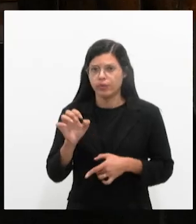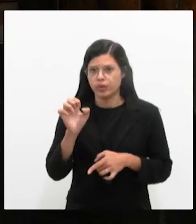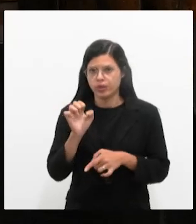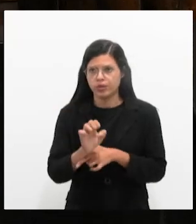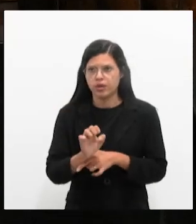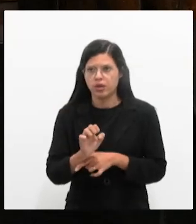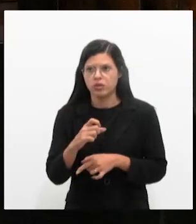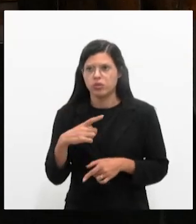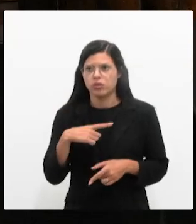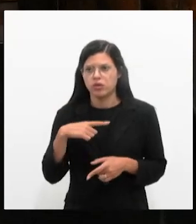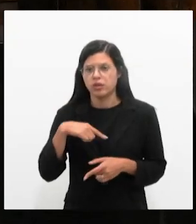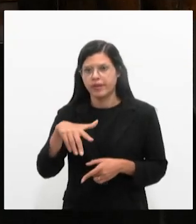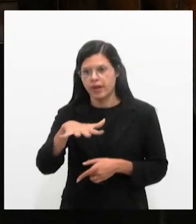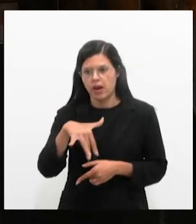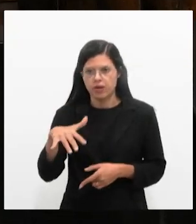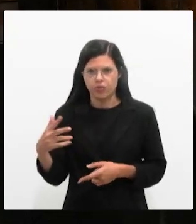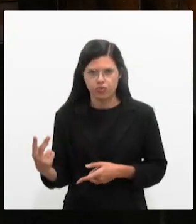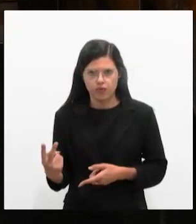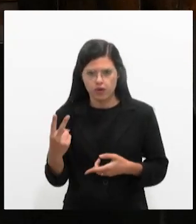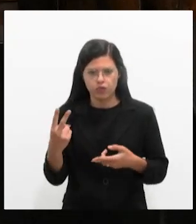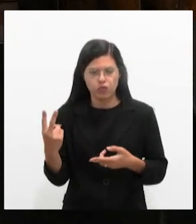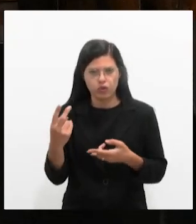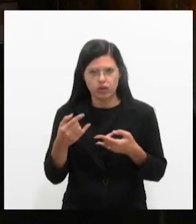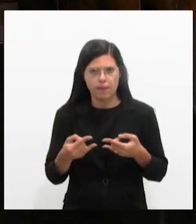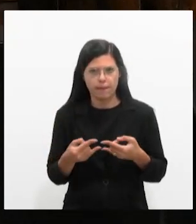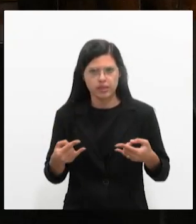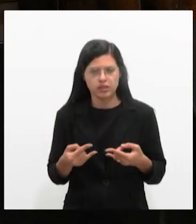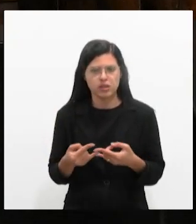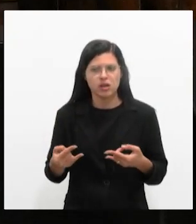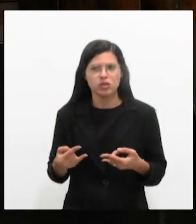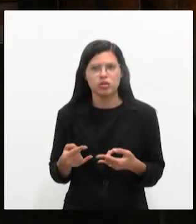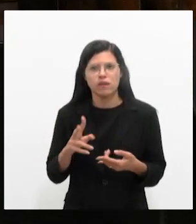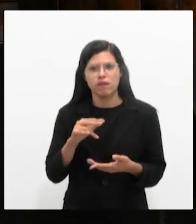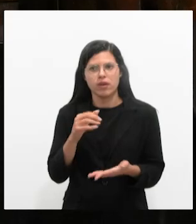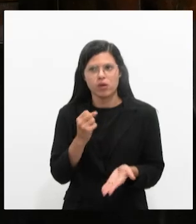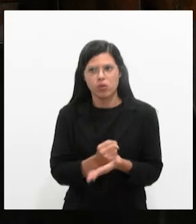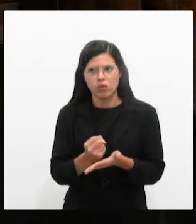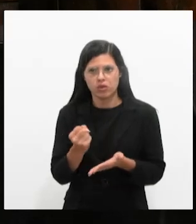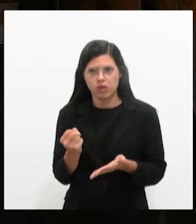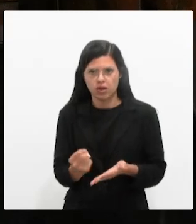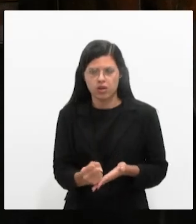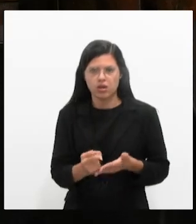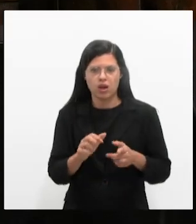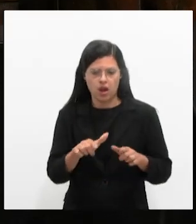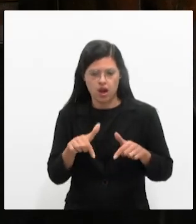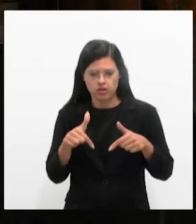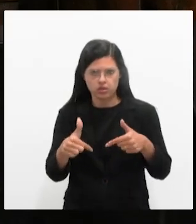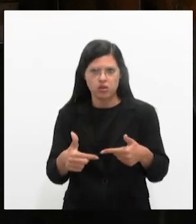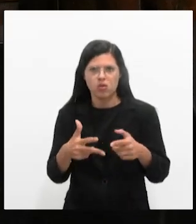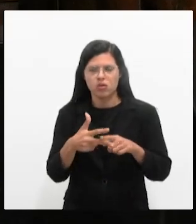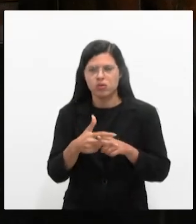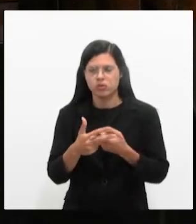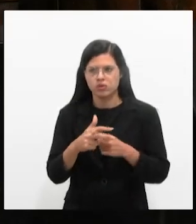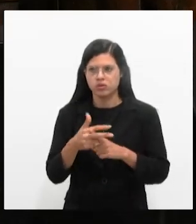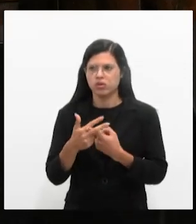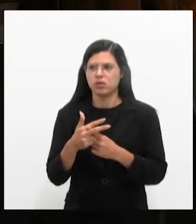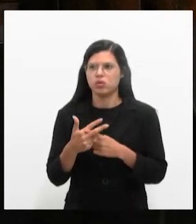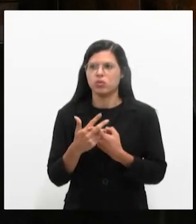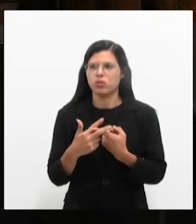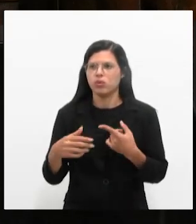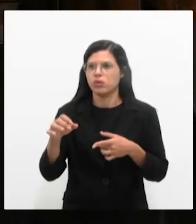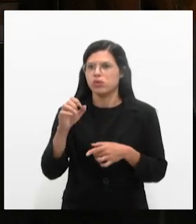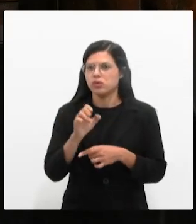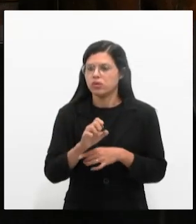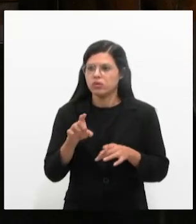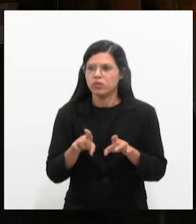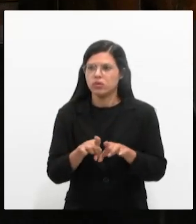com a bilheteria, vai contratar a operação e manutenção, e o Estado